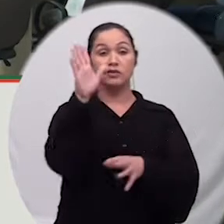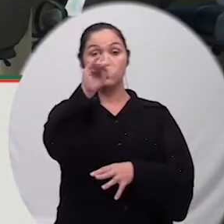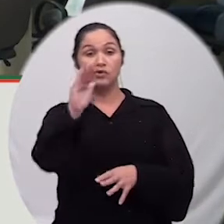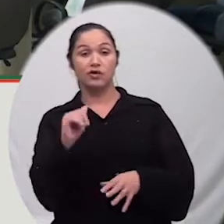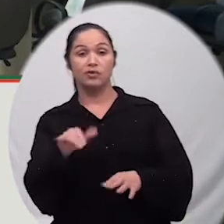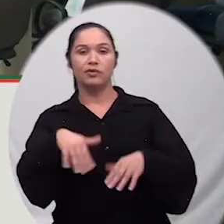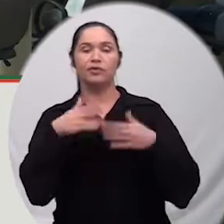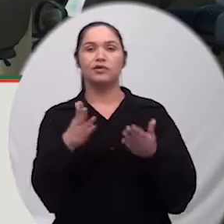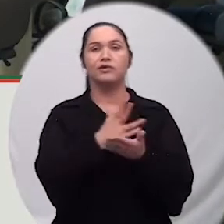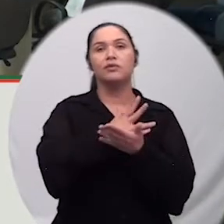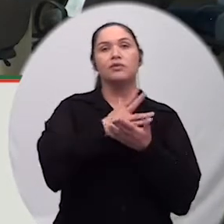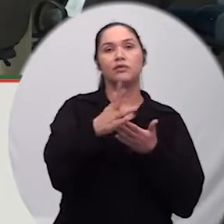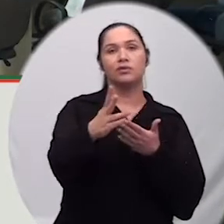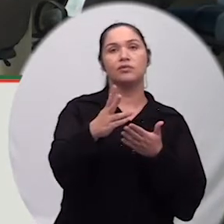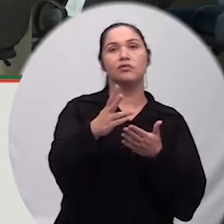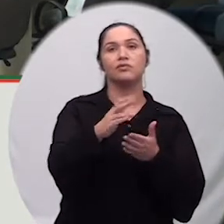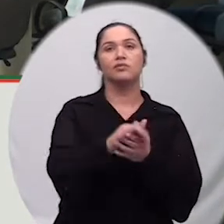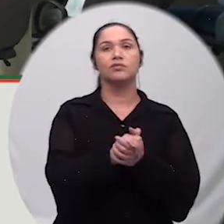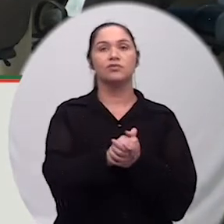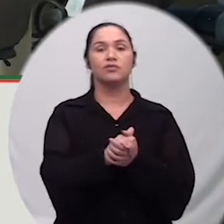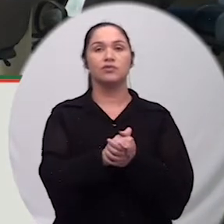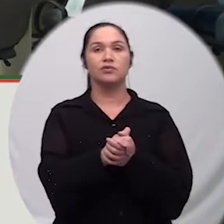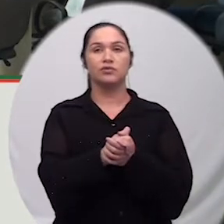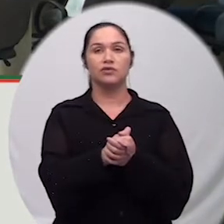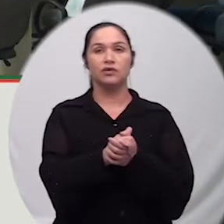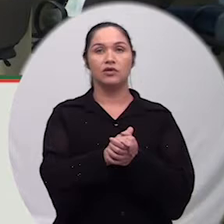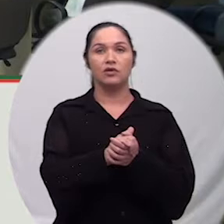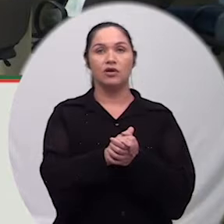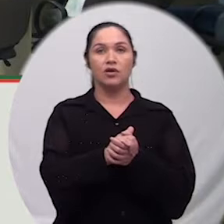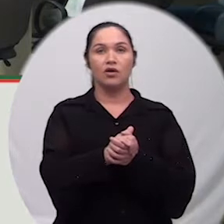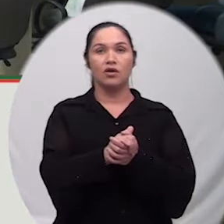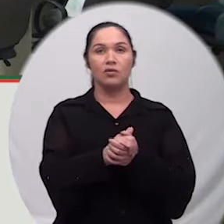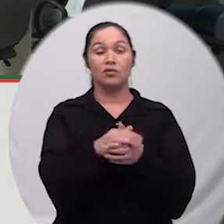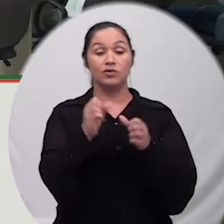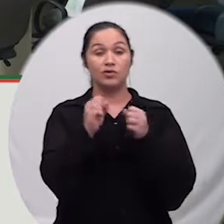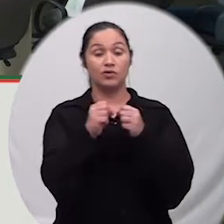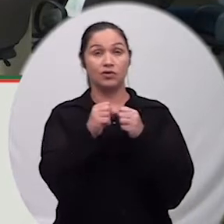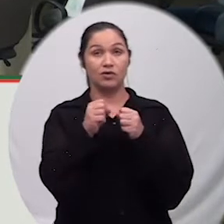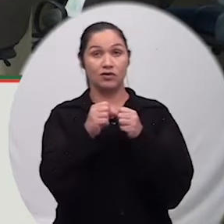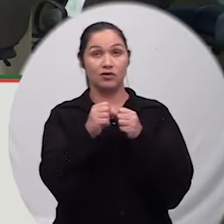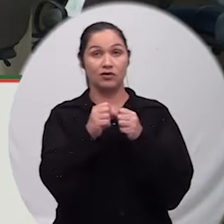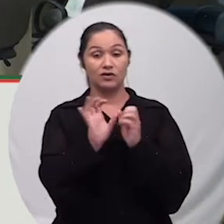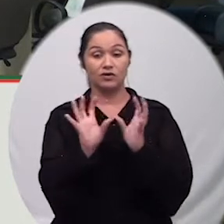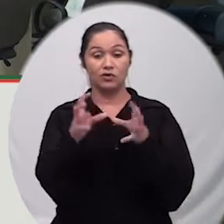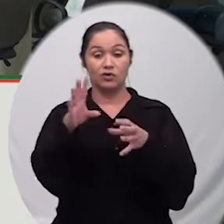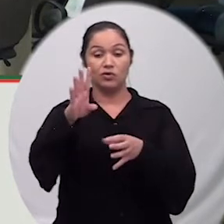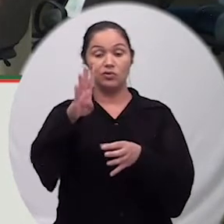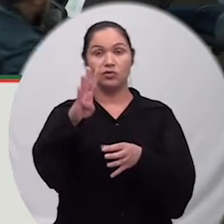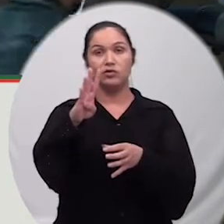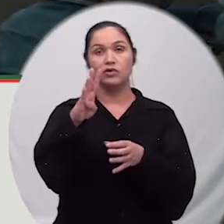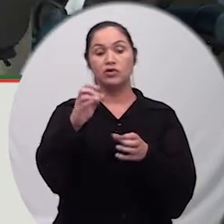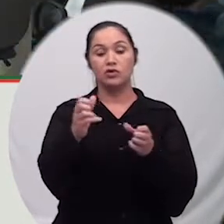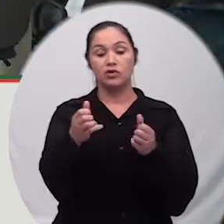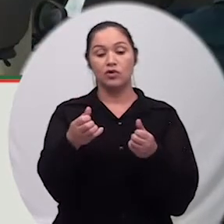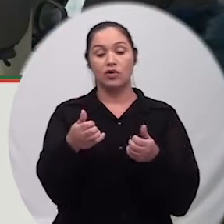empreender profissionalmente na criação de bonecas conhecidas como Barbies Personalidades, com trabalhos e campanhas entregues